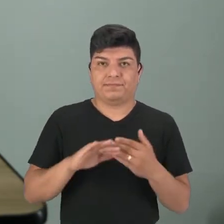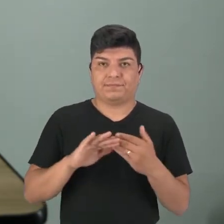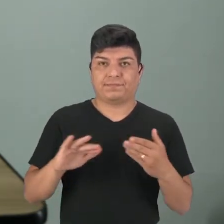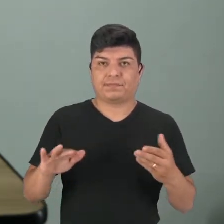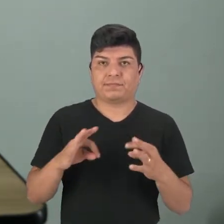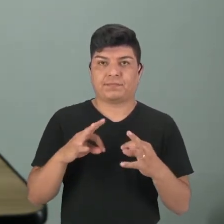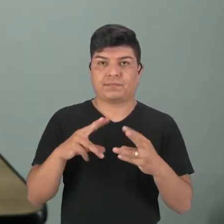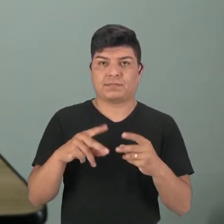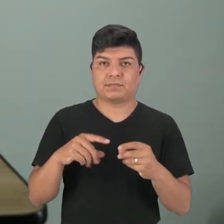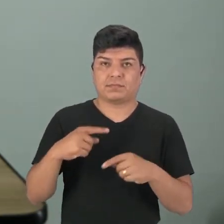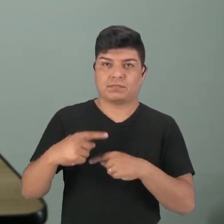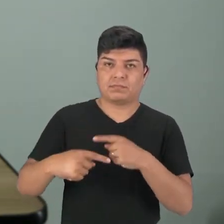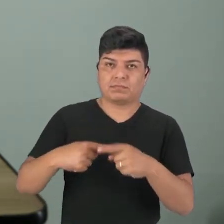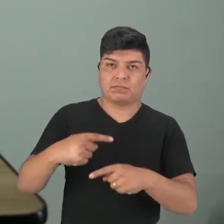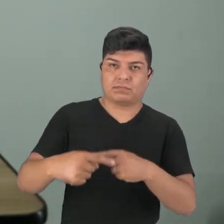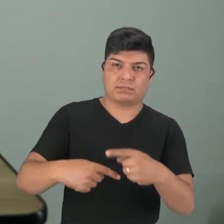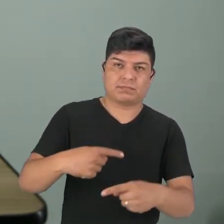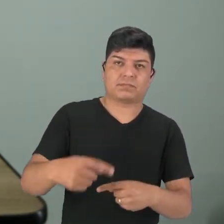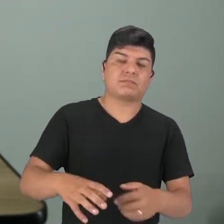Separar todas as que rolam.